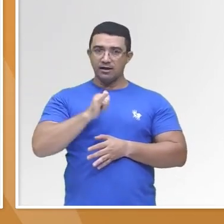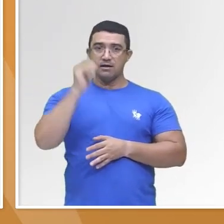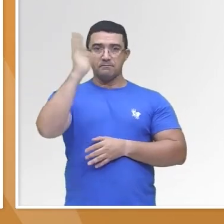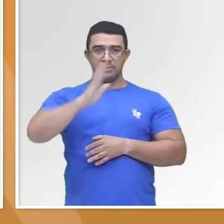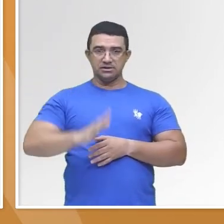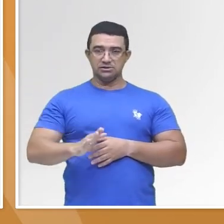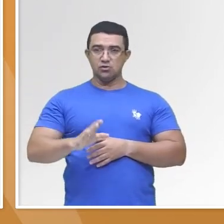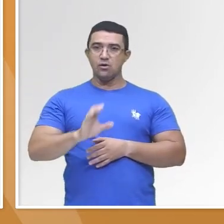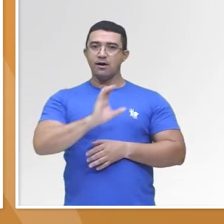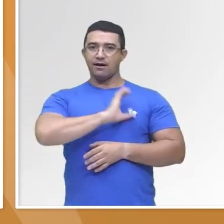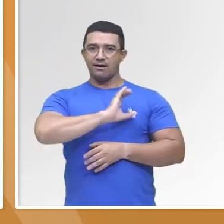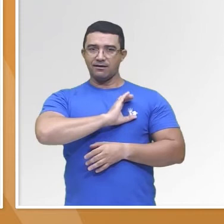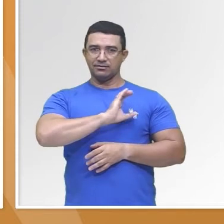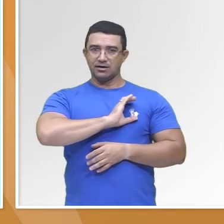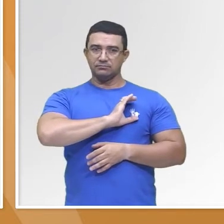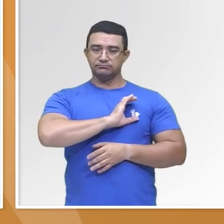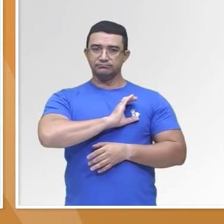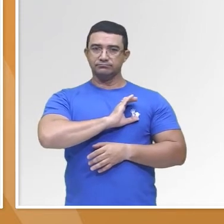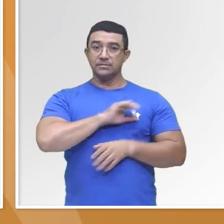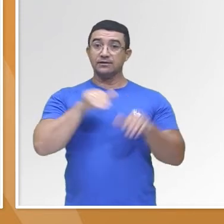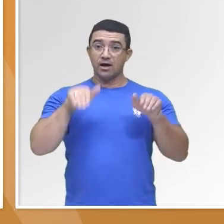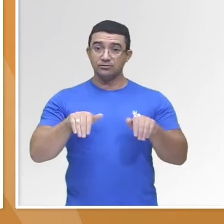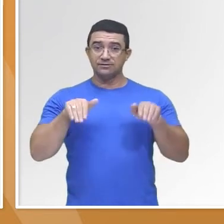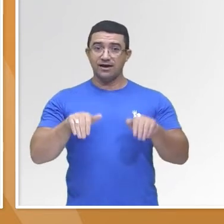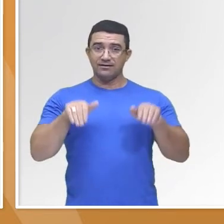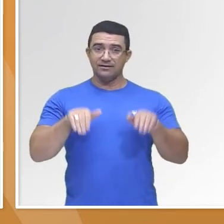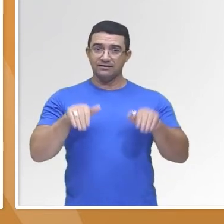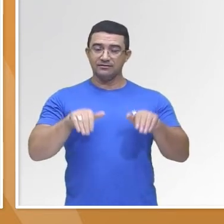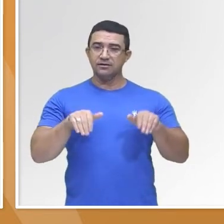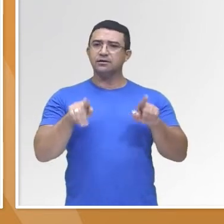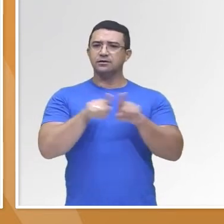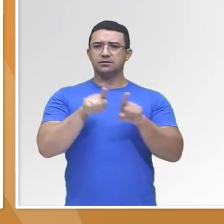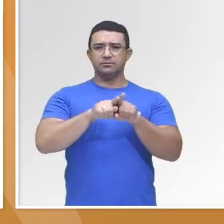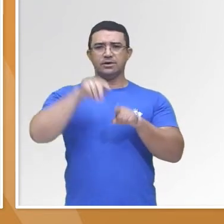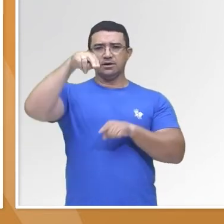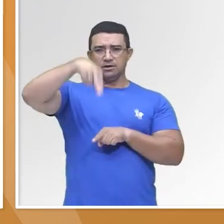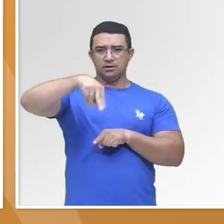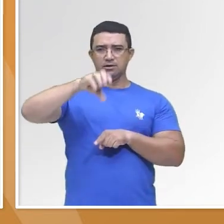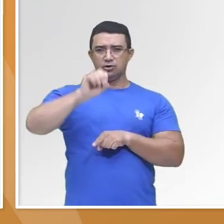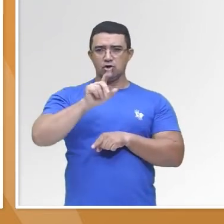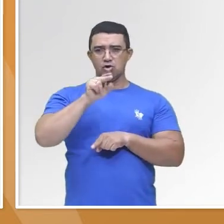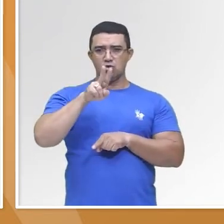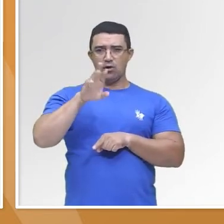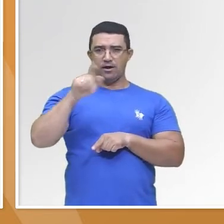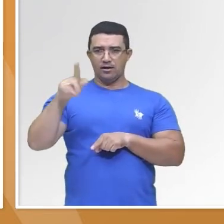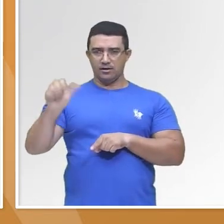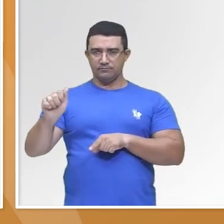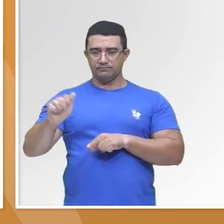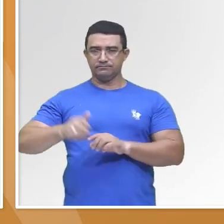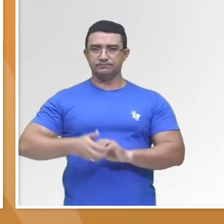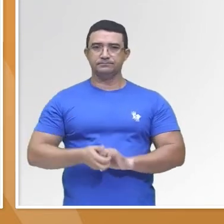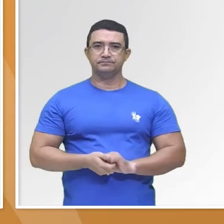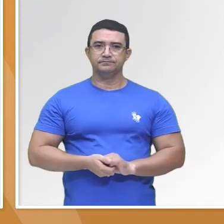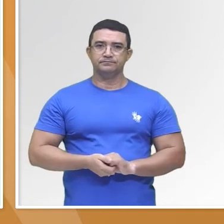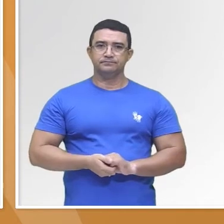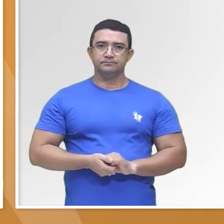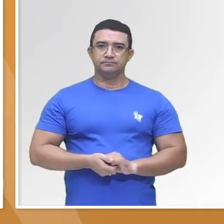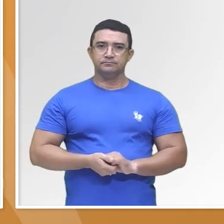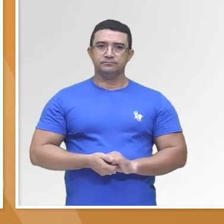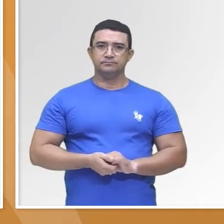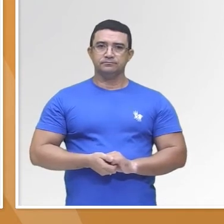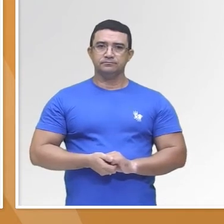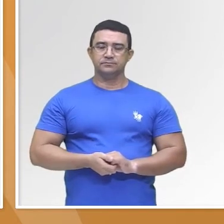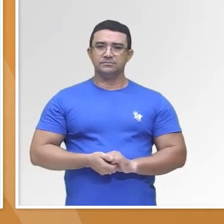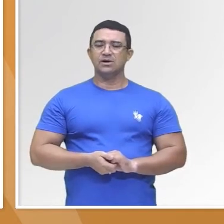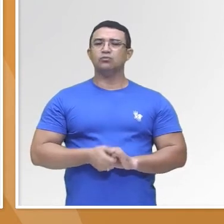Itália, Canadá, né? Temos a Austrália aí e também a Noruega, tá? Então, até mesmo